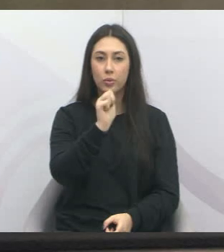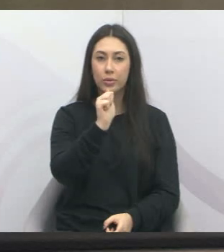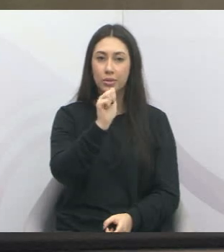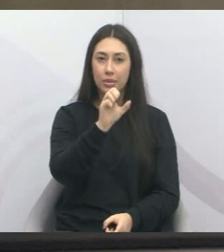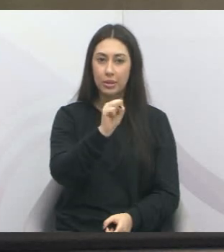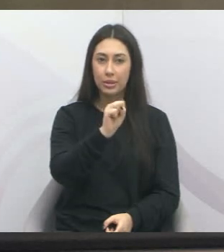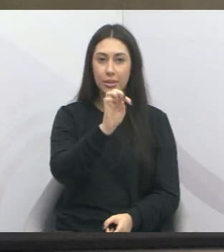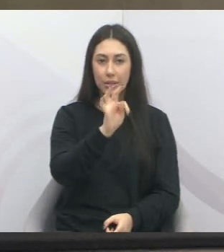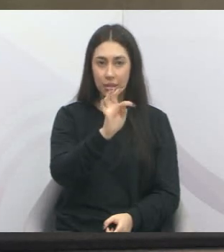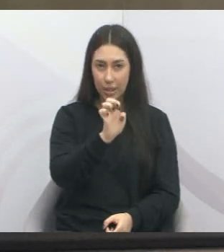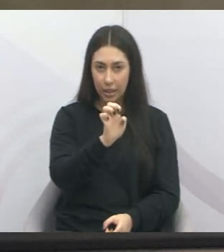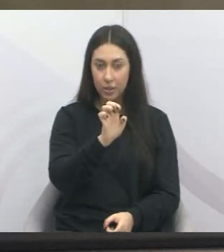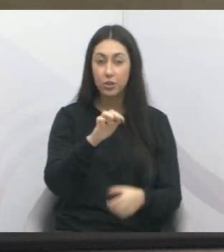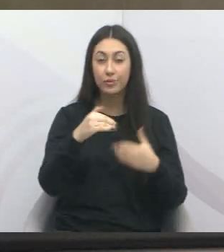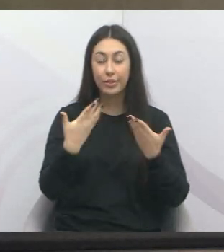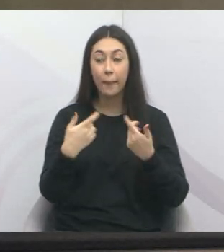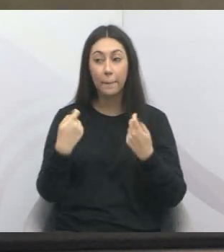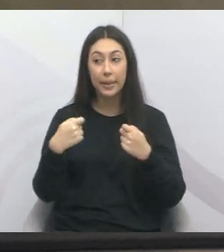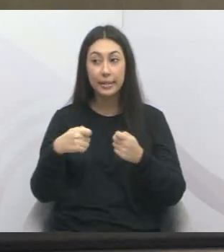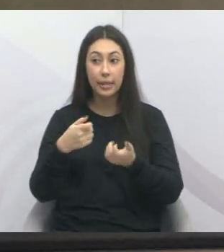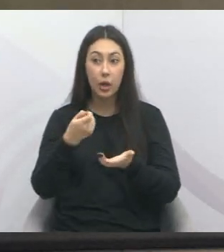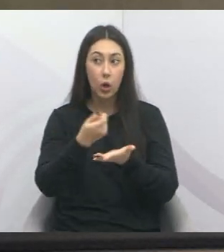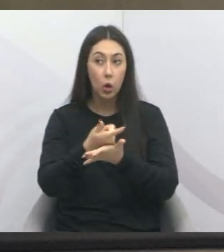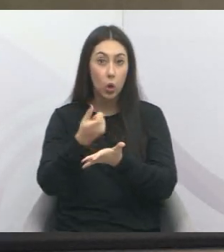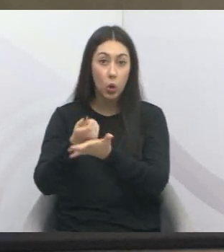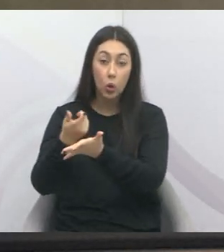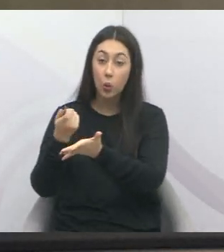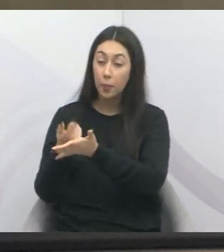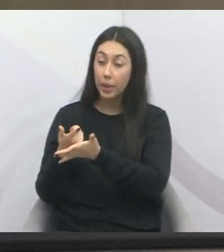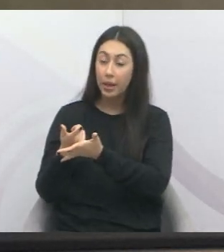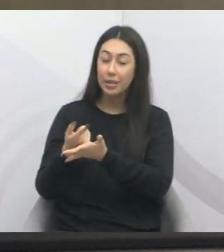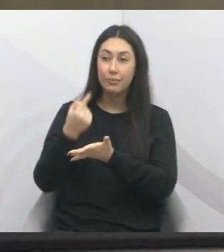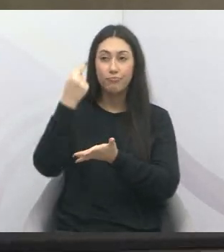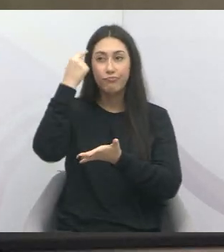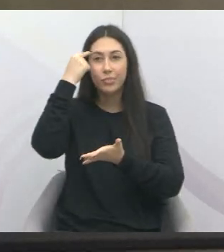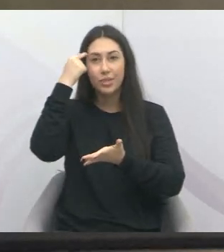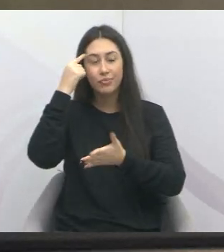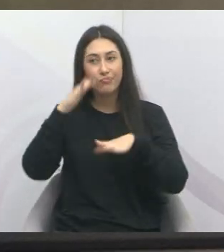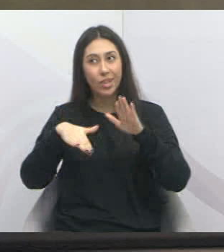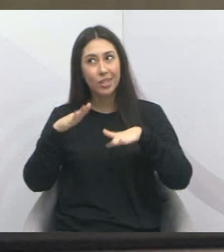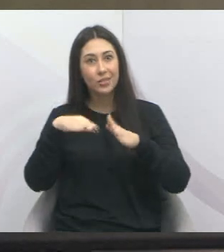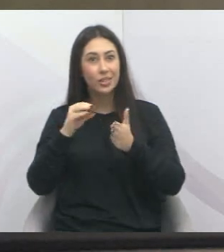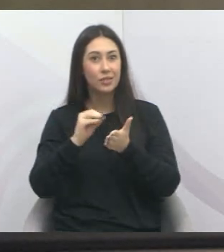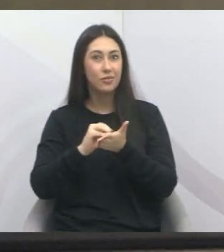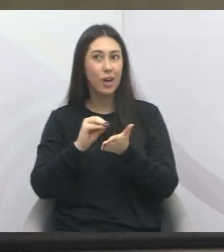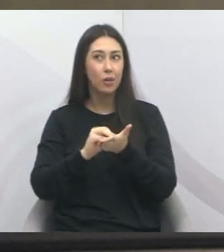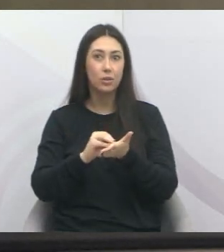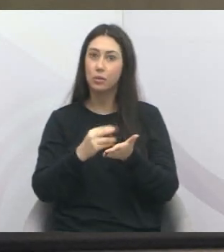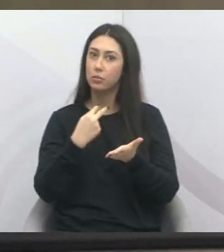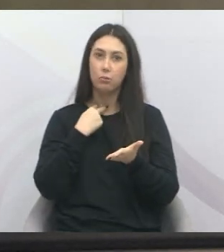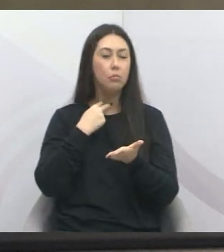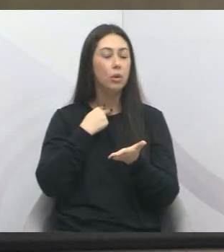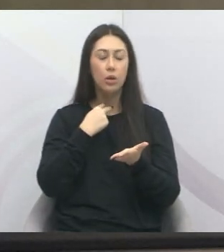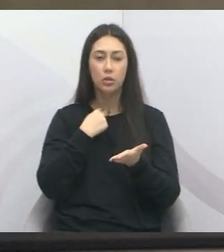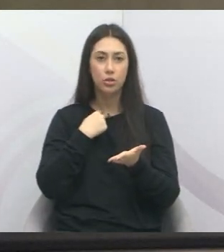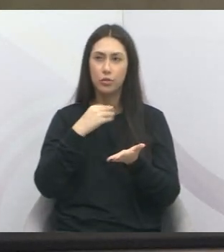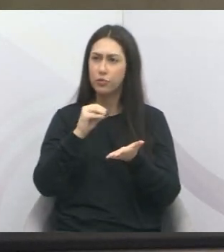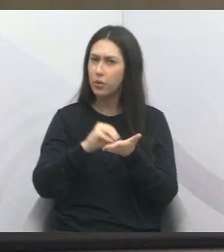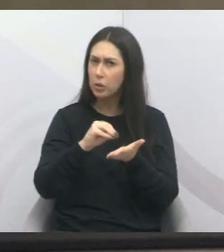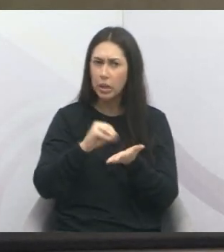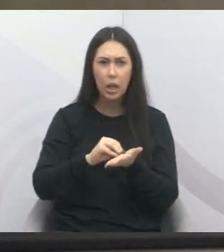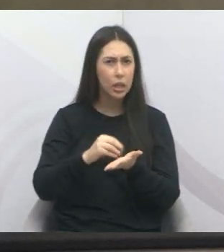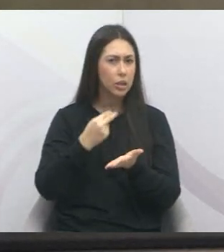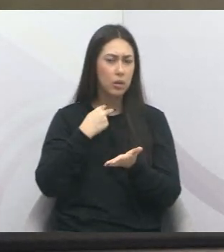que comprar sempre prevendo que pode faltar não pode, né? O contrário, ela tem que comprar